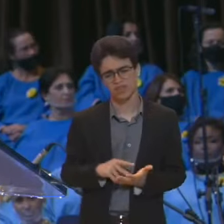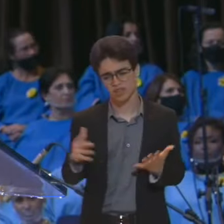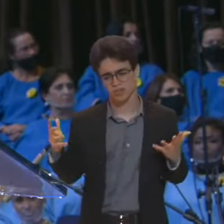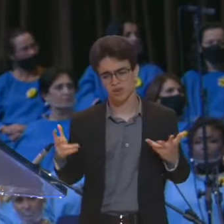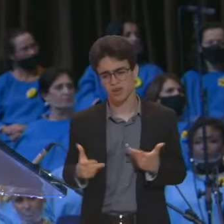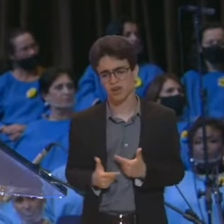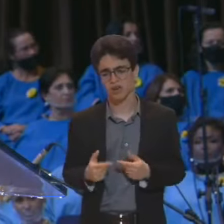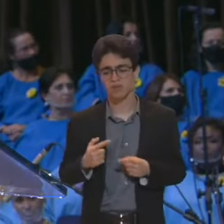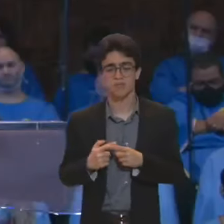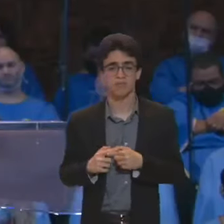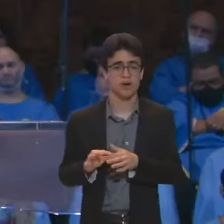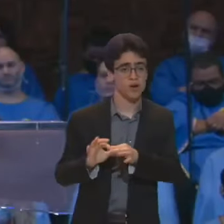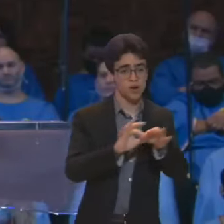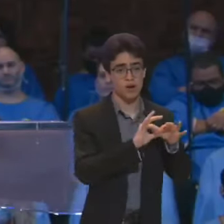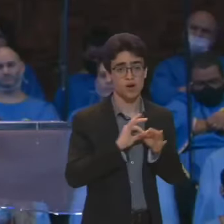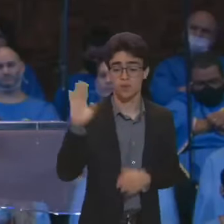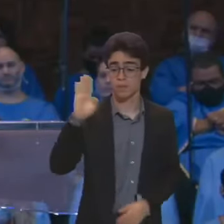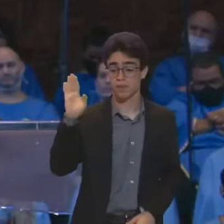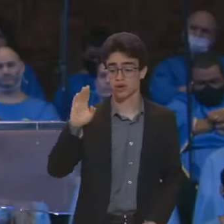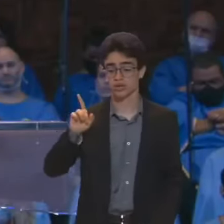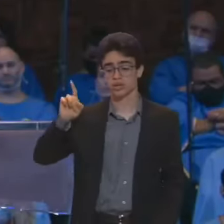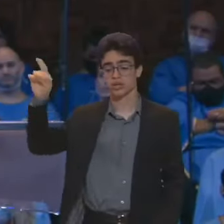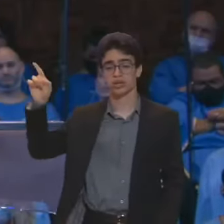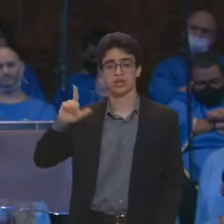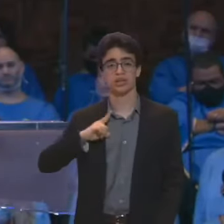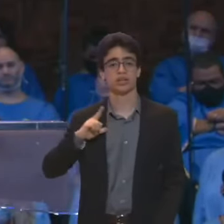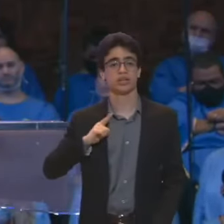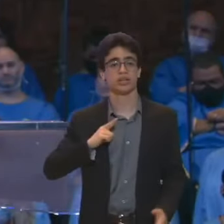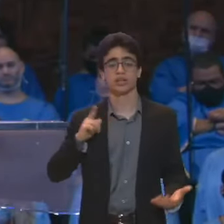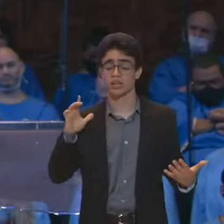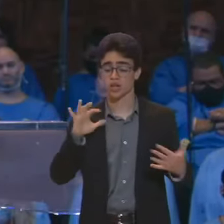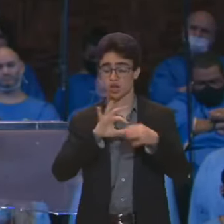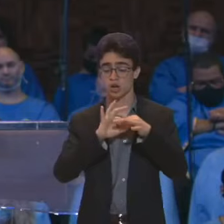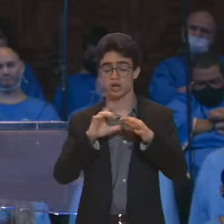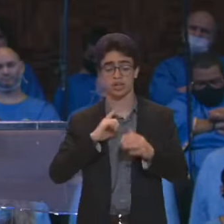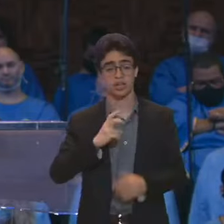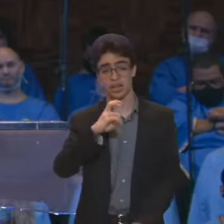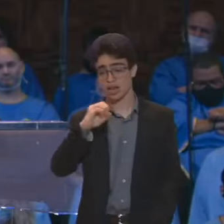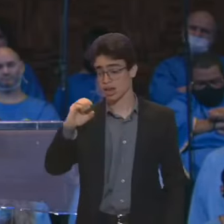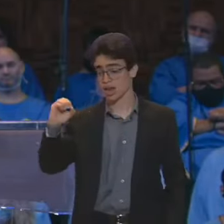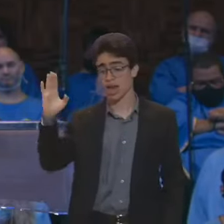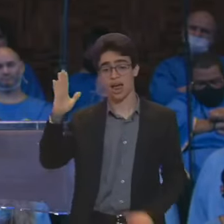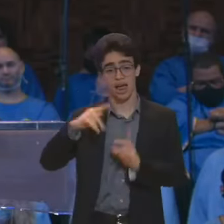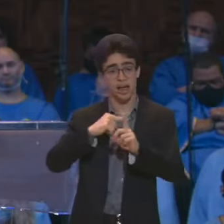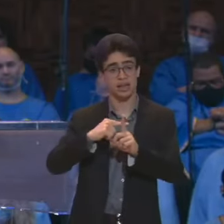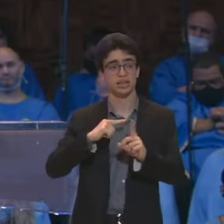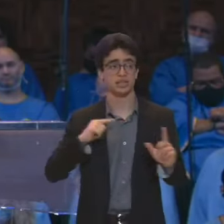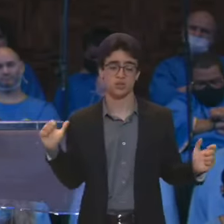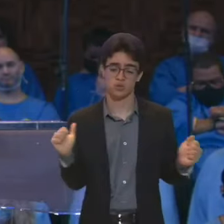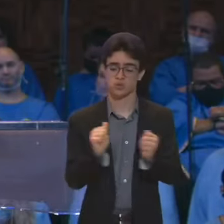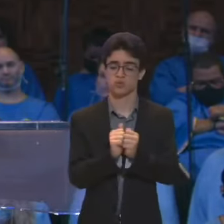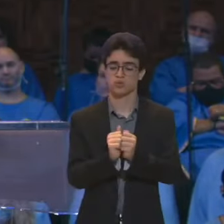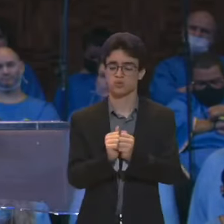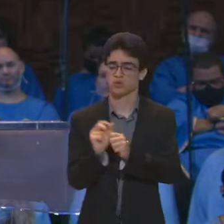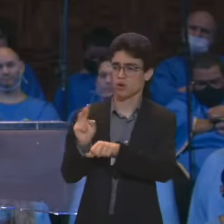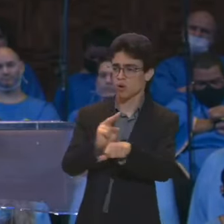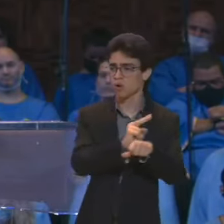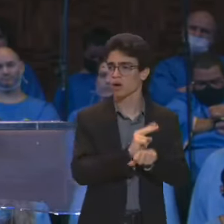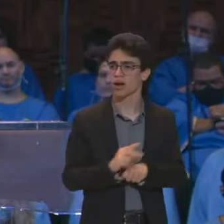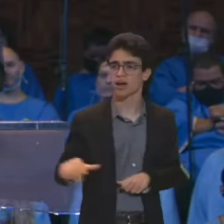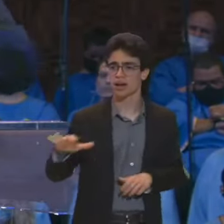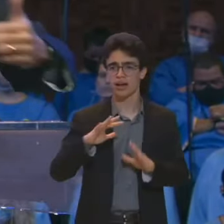Com a União Batista da Romênia temos um convênio de 500 igrejas recebendo e adotando essas famílias por um